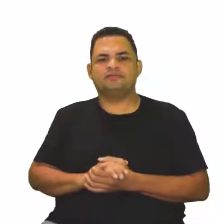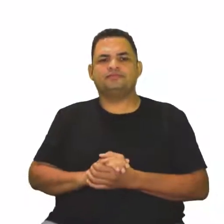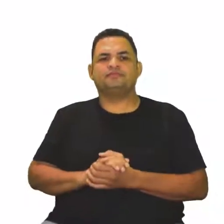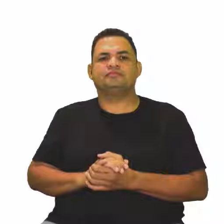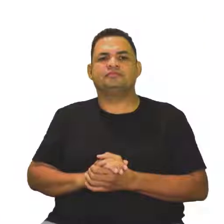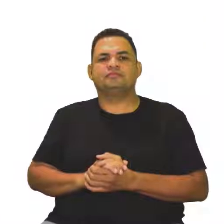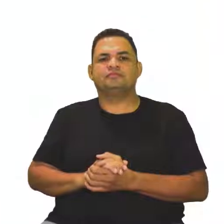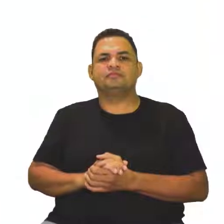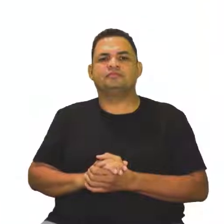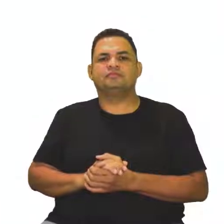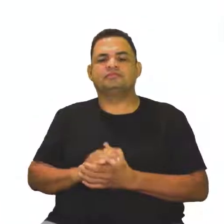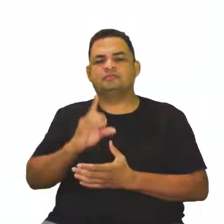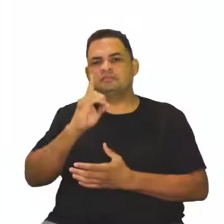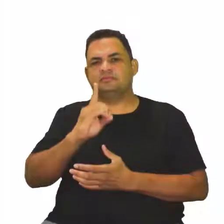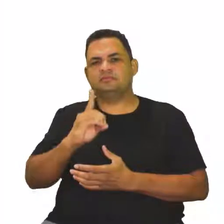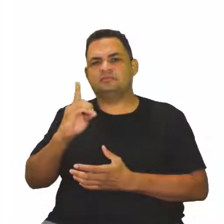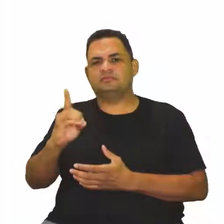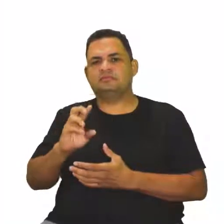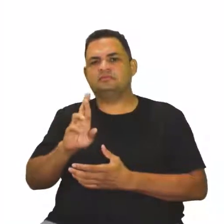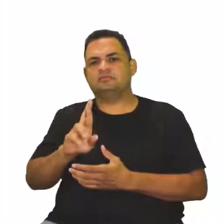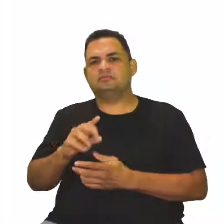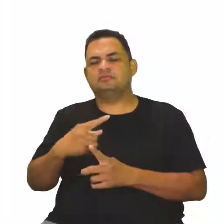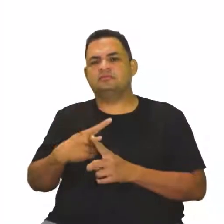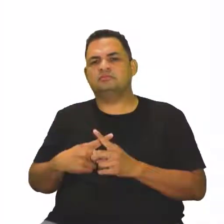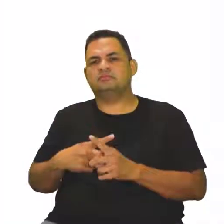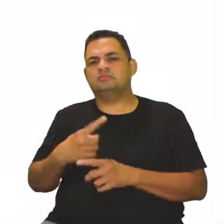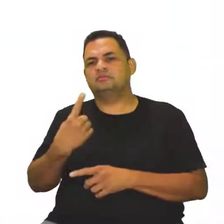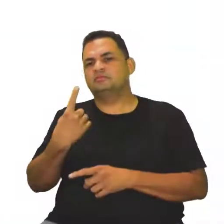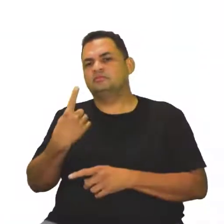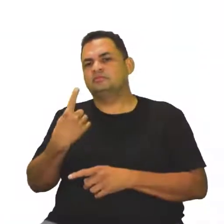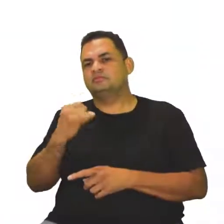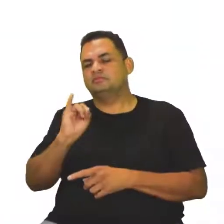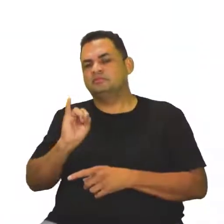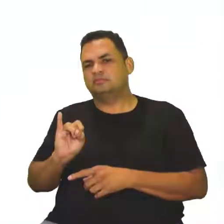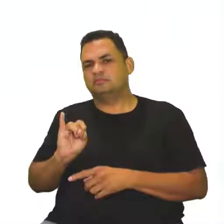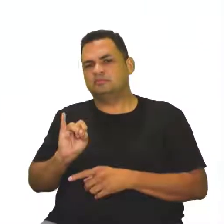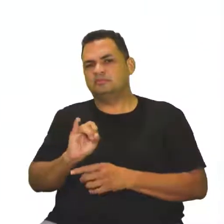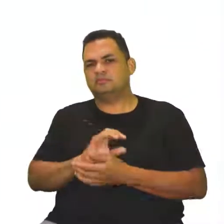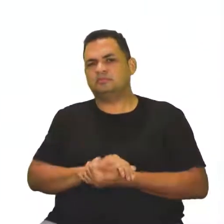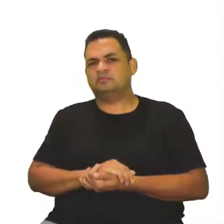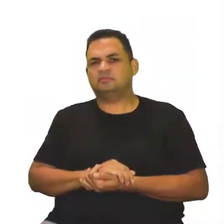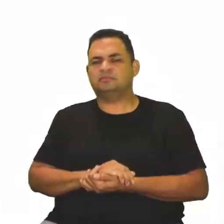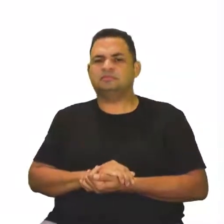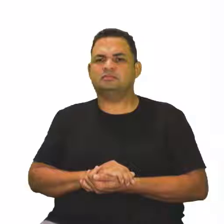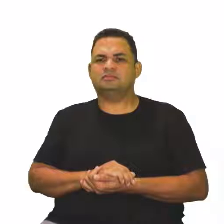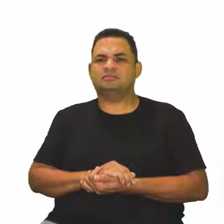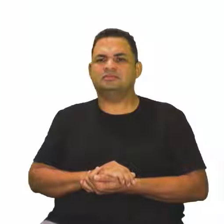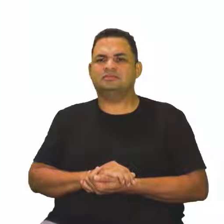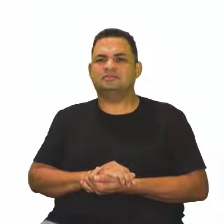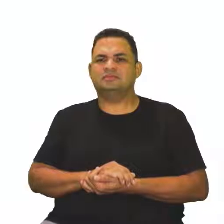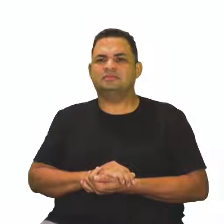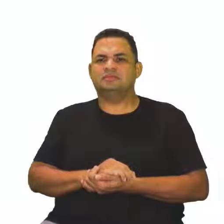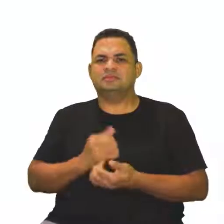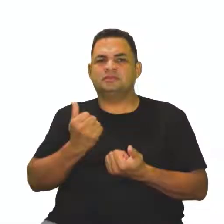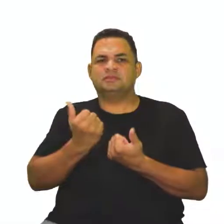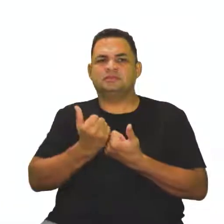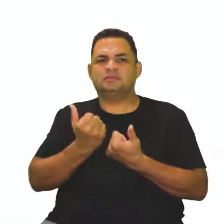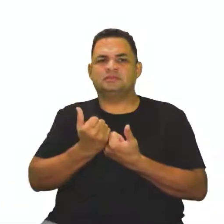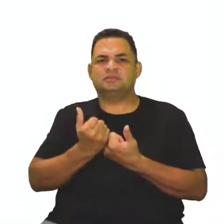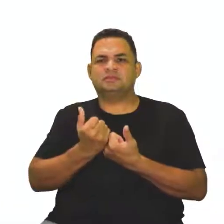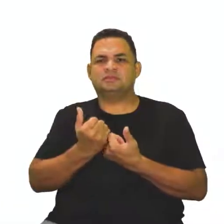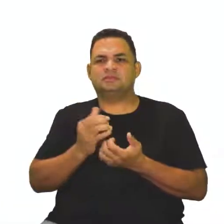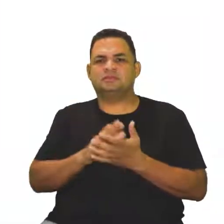ó, DDP, resistência vezes corrente. O U, ri, como eu falei para vocês, né, pessoal? Substituindo